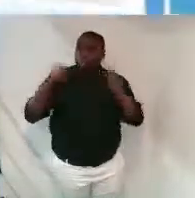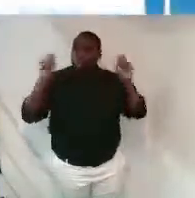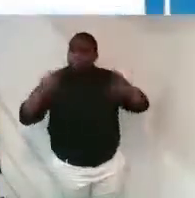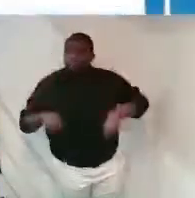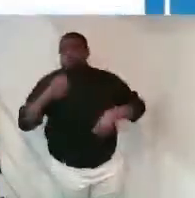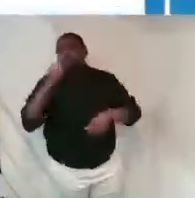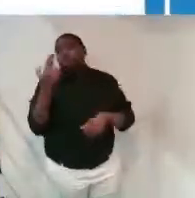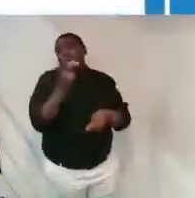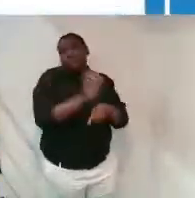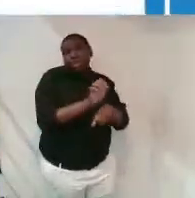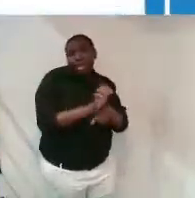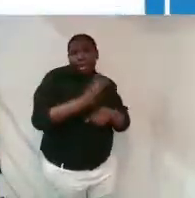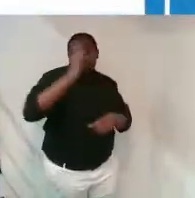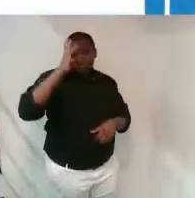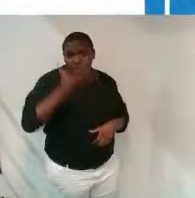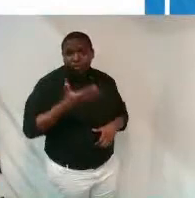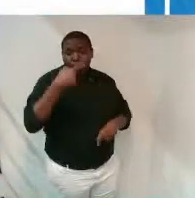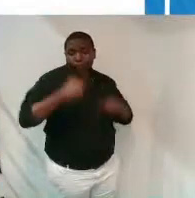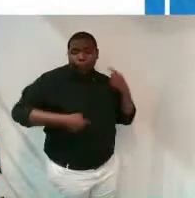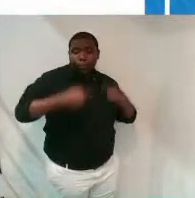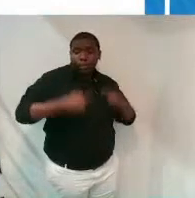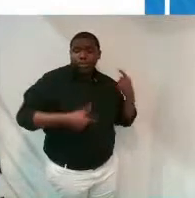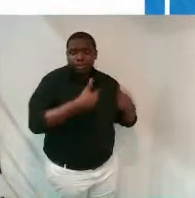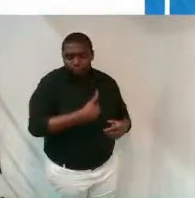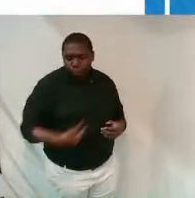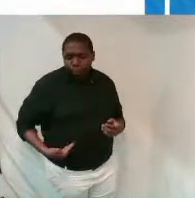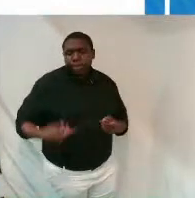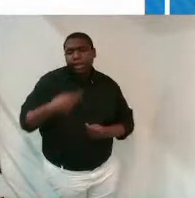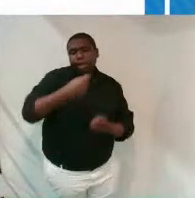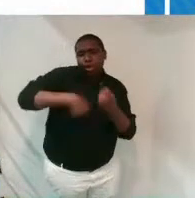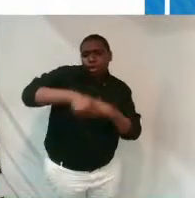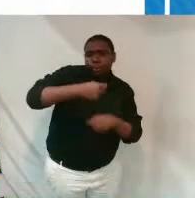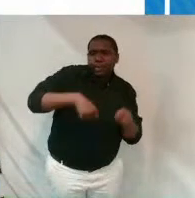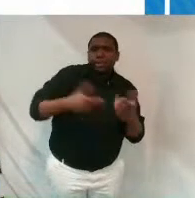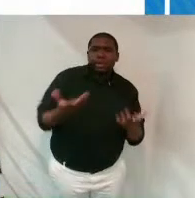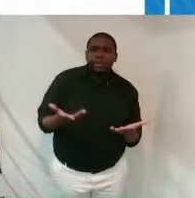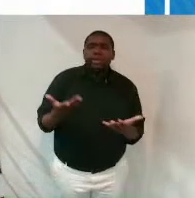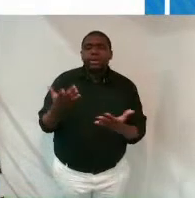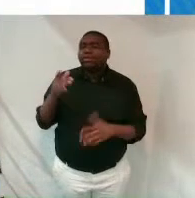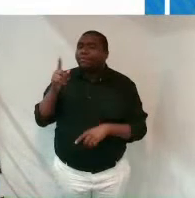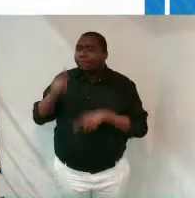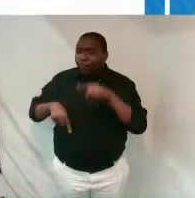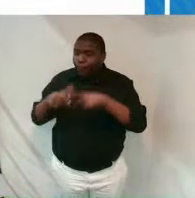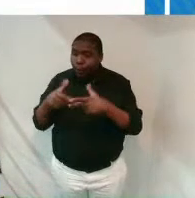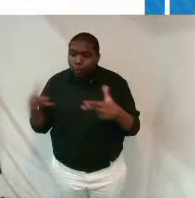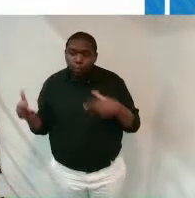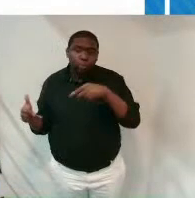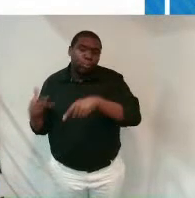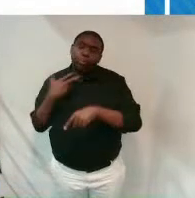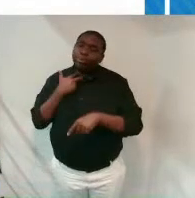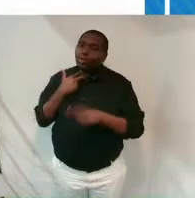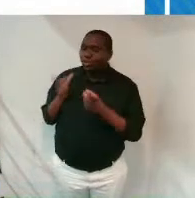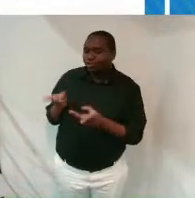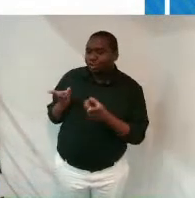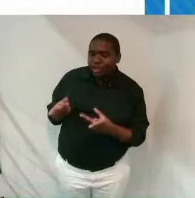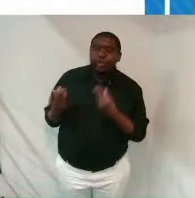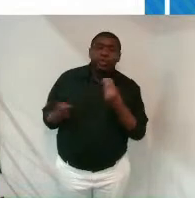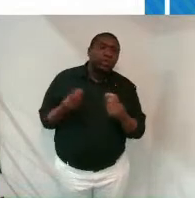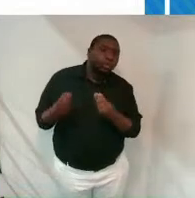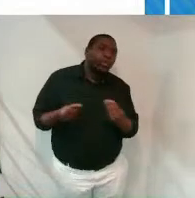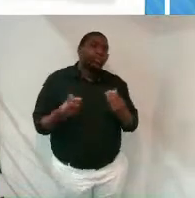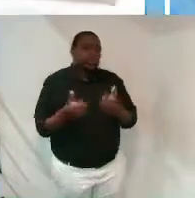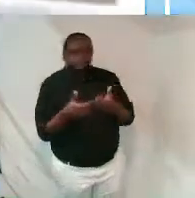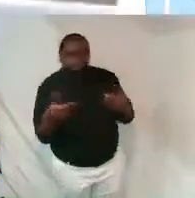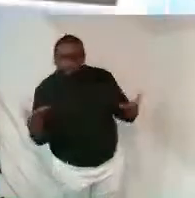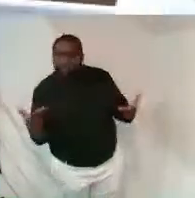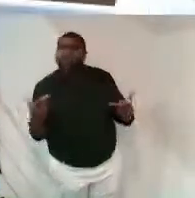algumas políticas públicas, econômicas, olha, tal produto não pode ser comercializado em tal tipo de embalagem, que isso gera